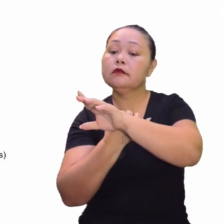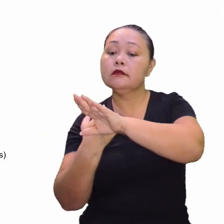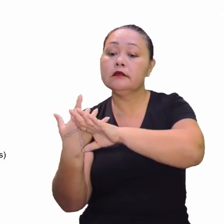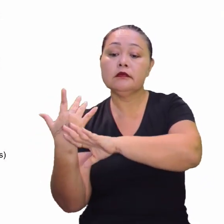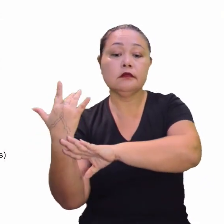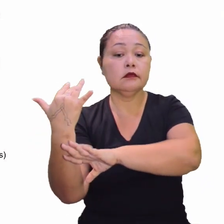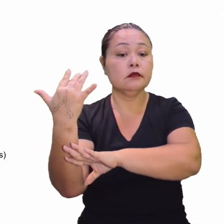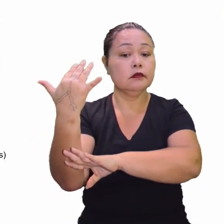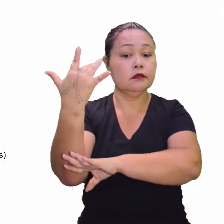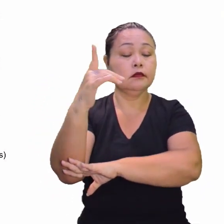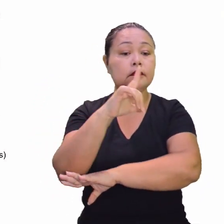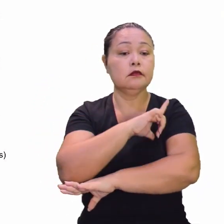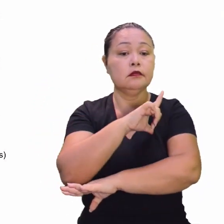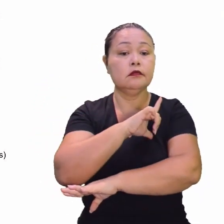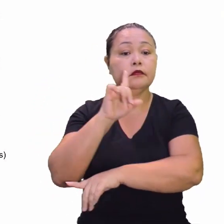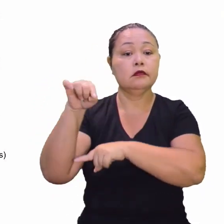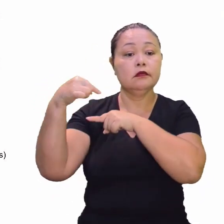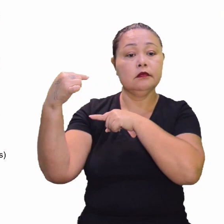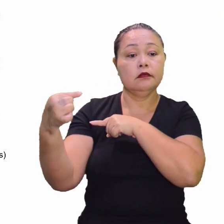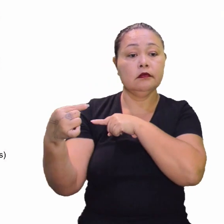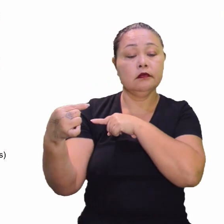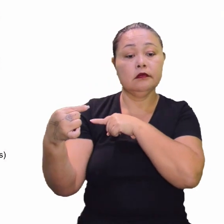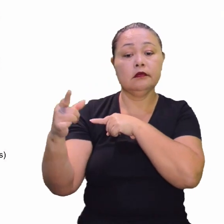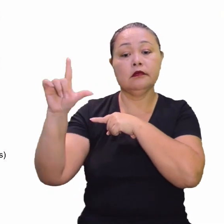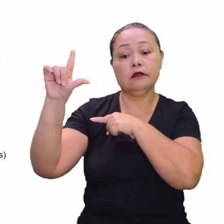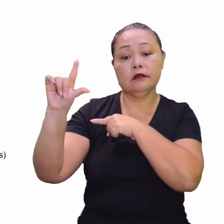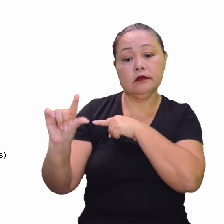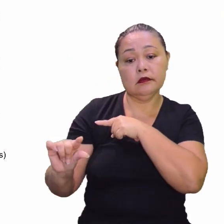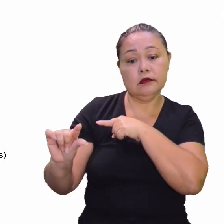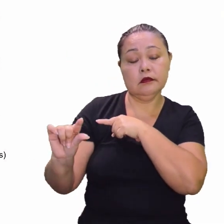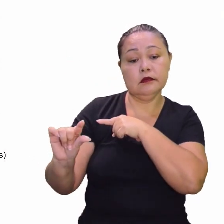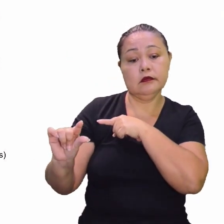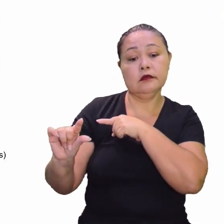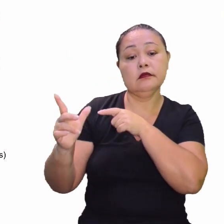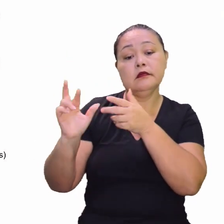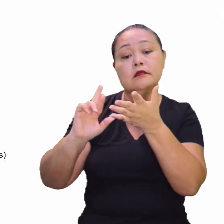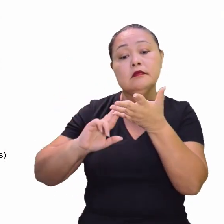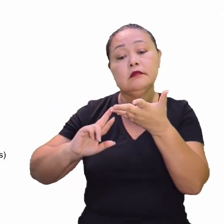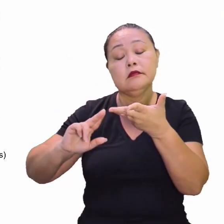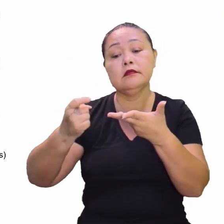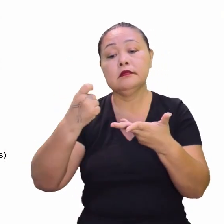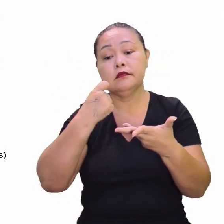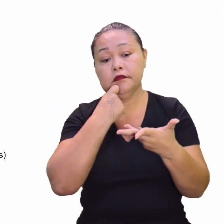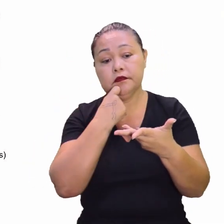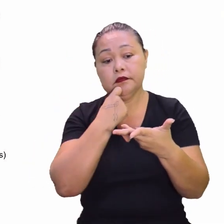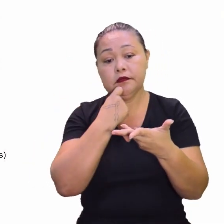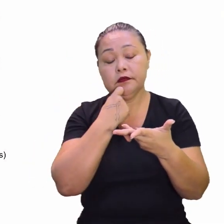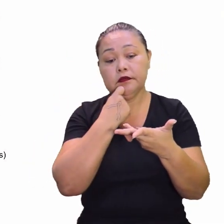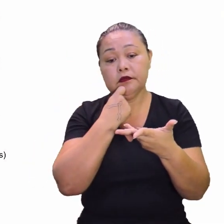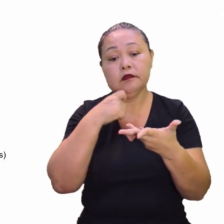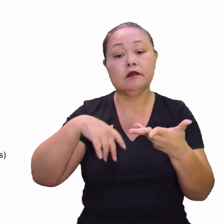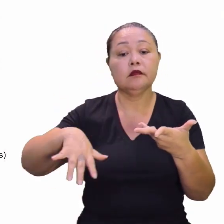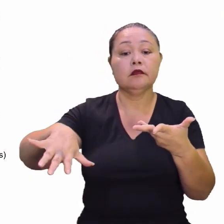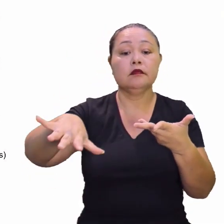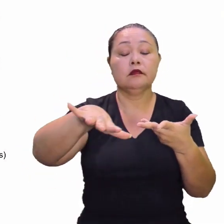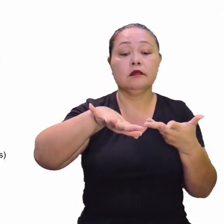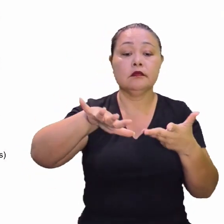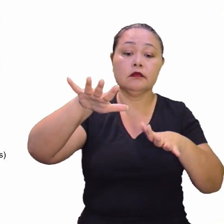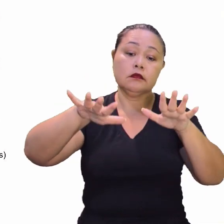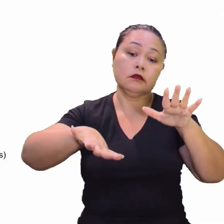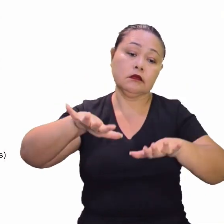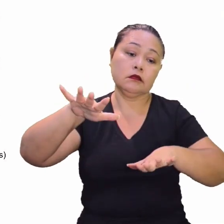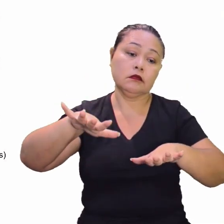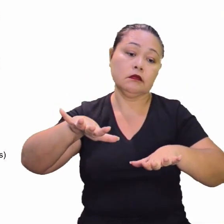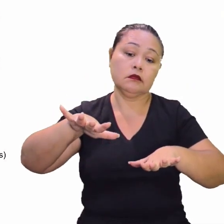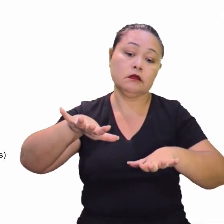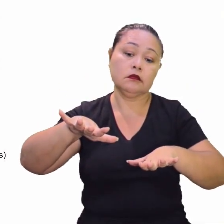ambiente. Então, aí, como restrição e redução da diversidade de peixes, nessas áreas, muitas das vezes,